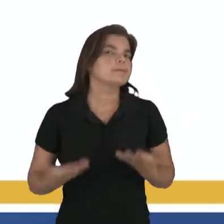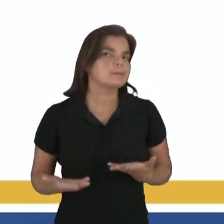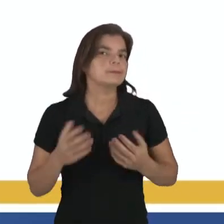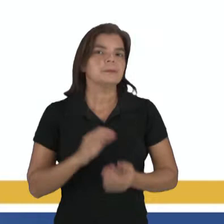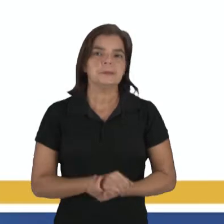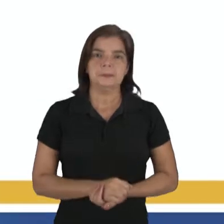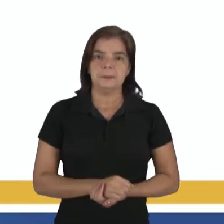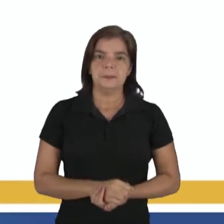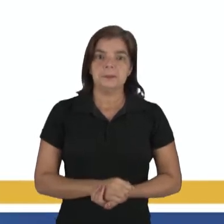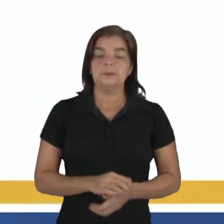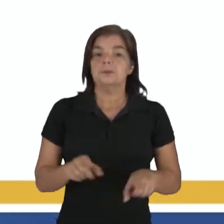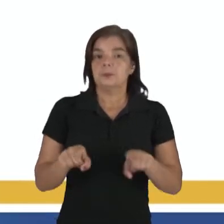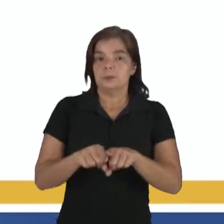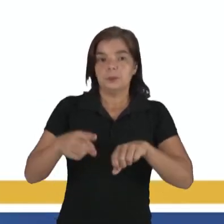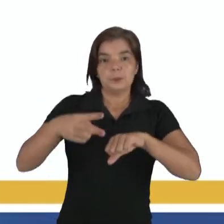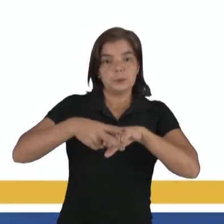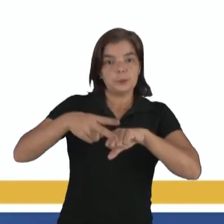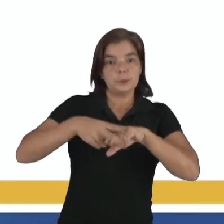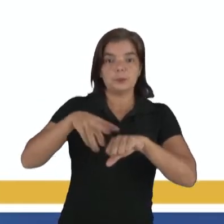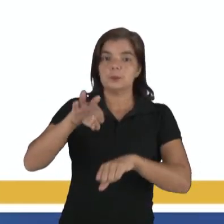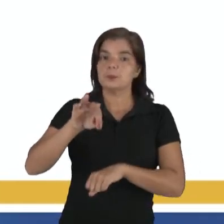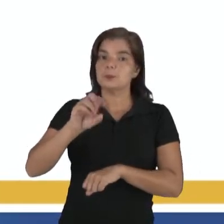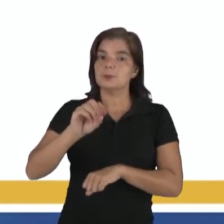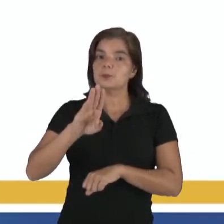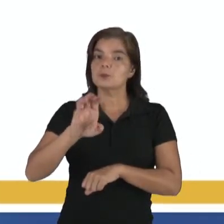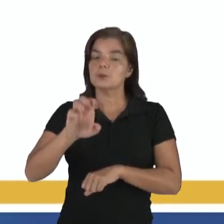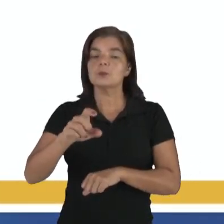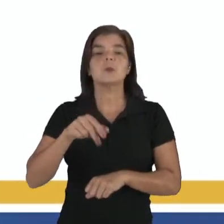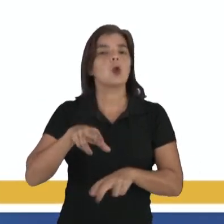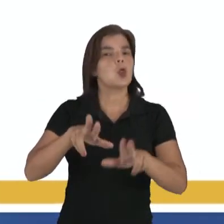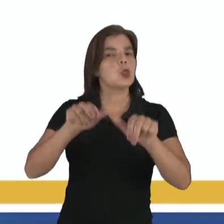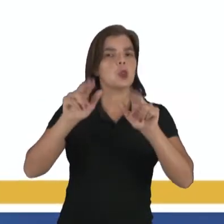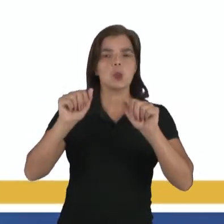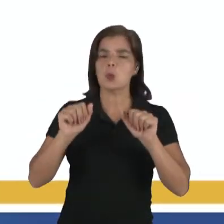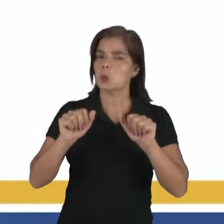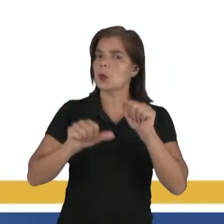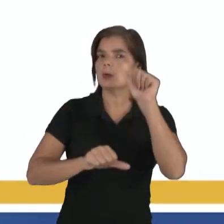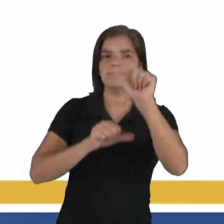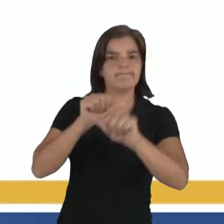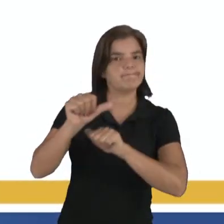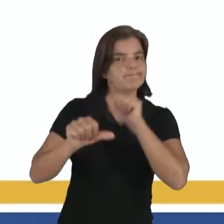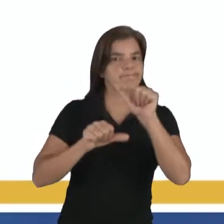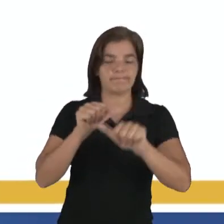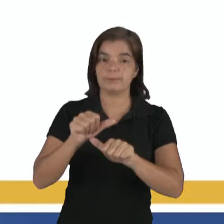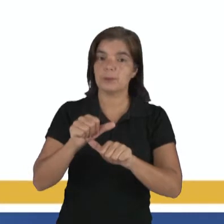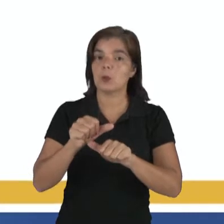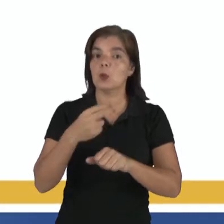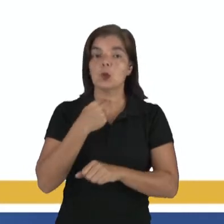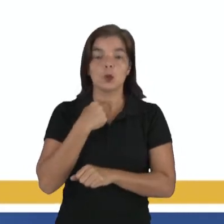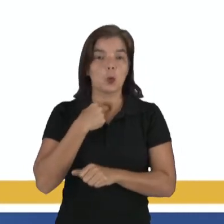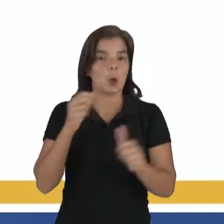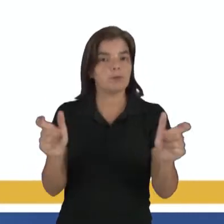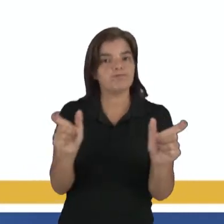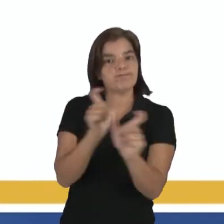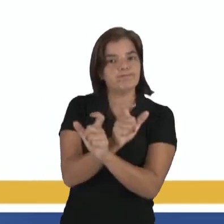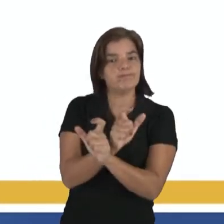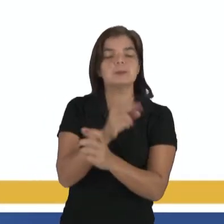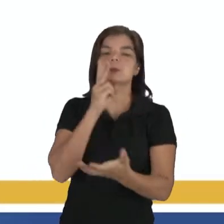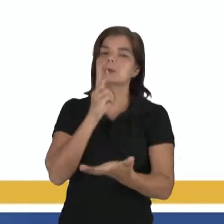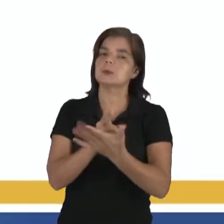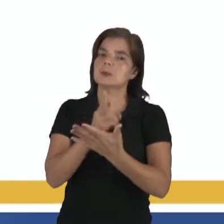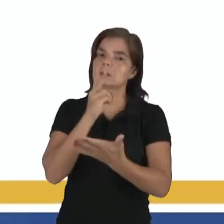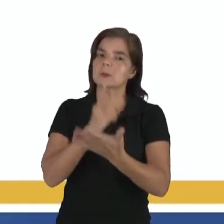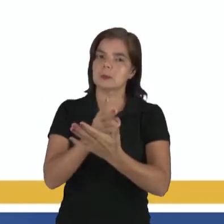que as conjugações do verbo to be nunca são modificadas, ou seja, você nunca vai trocar, vai